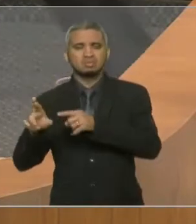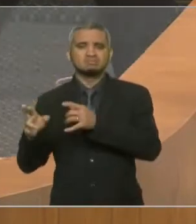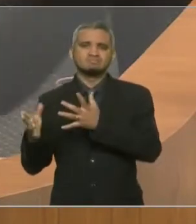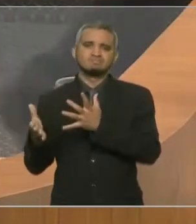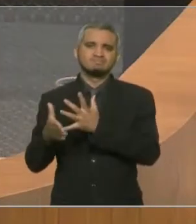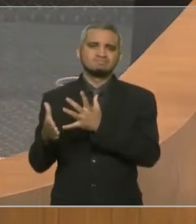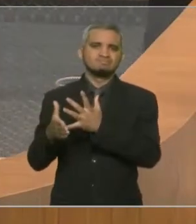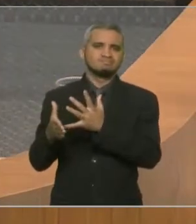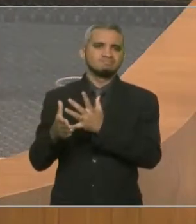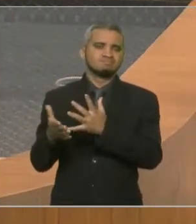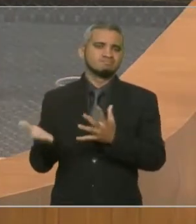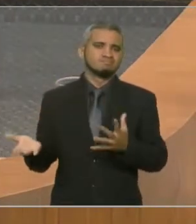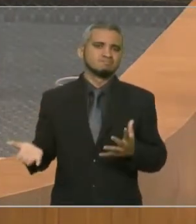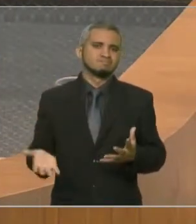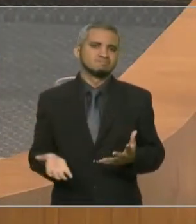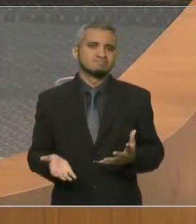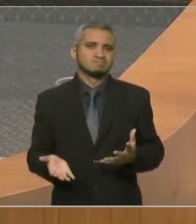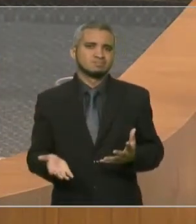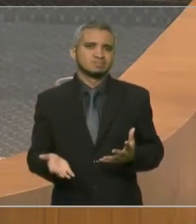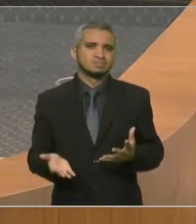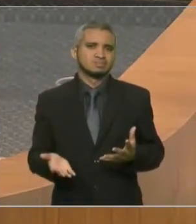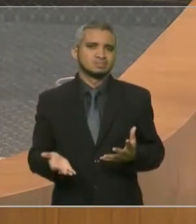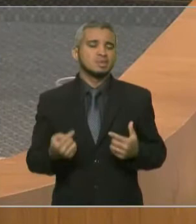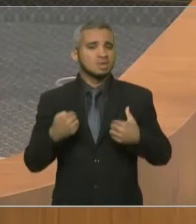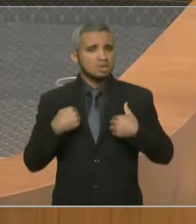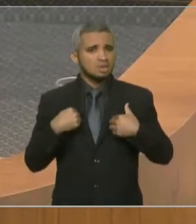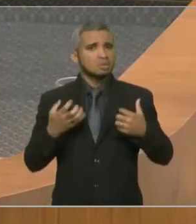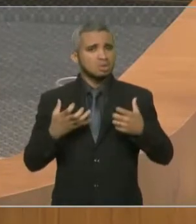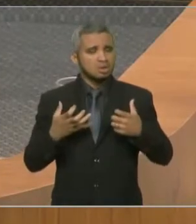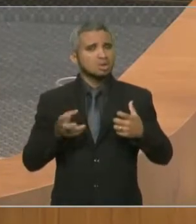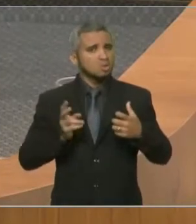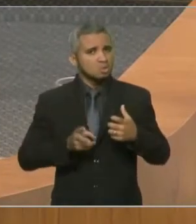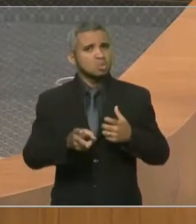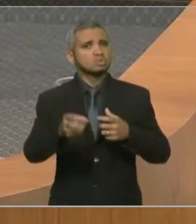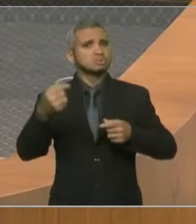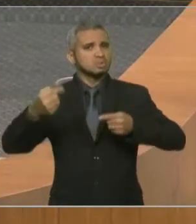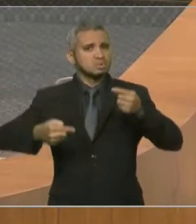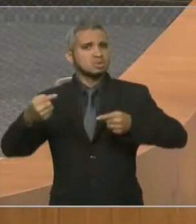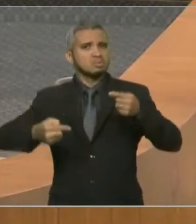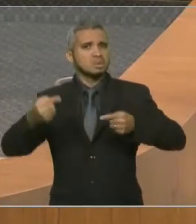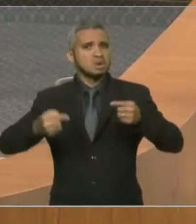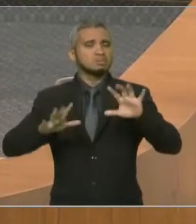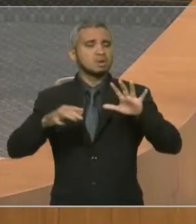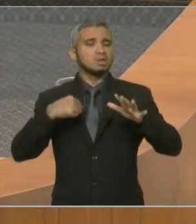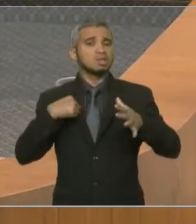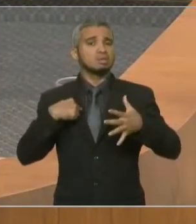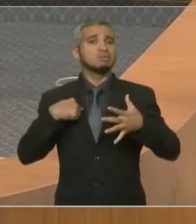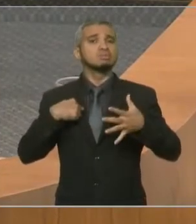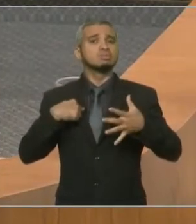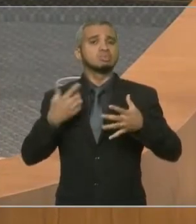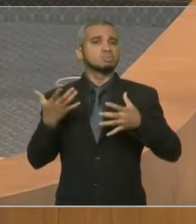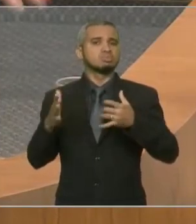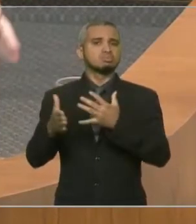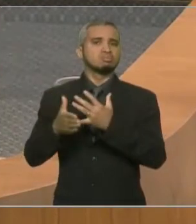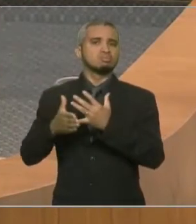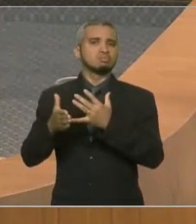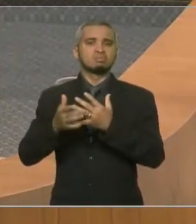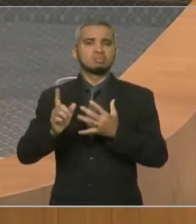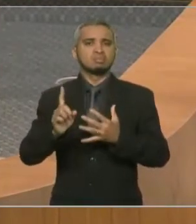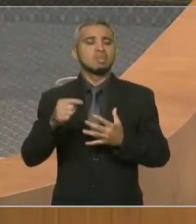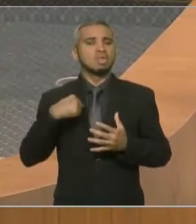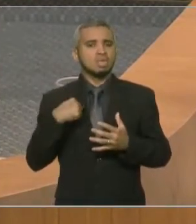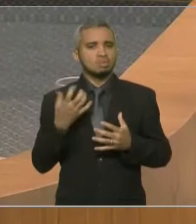o debate. Mas aqui eu venho e quero continuar esse debate, se o debate for um debate elevado, sem